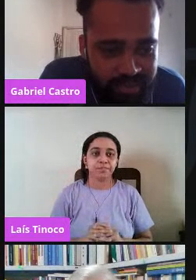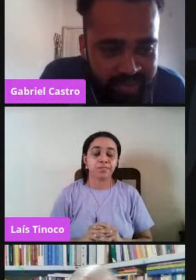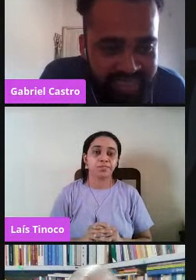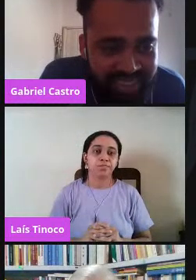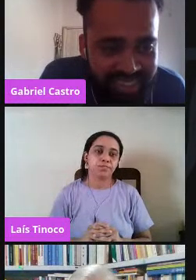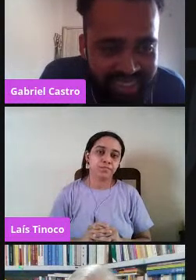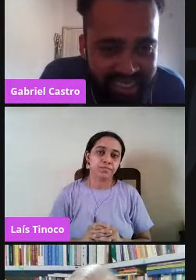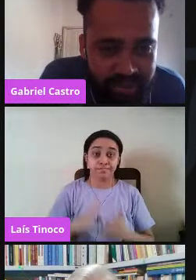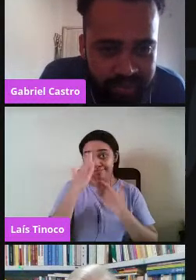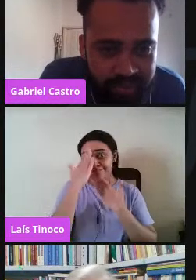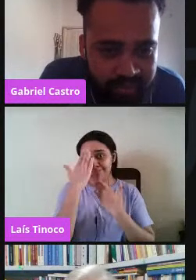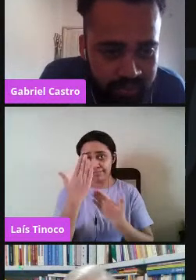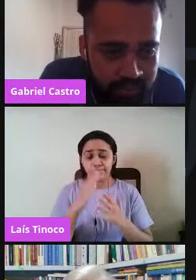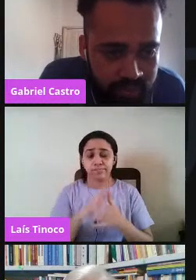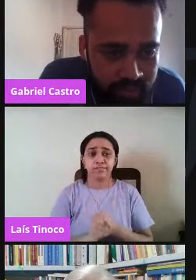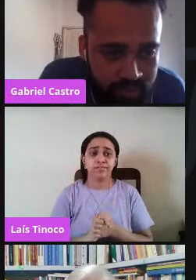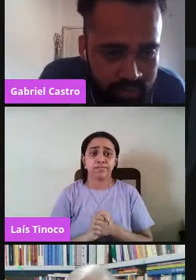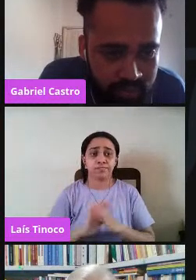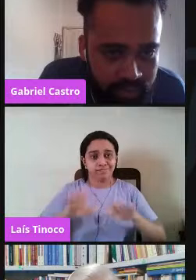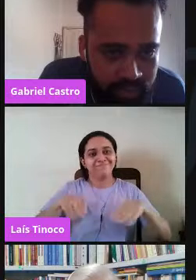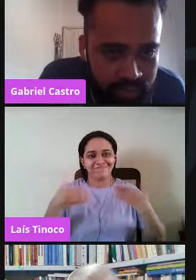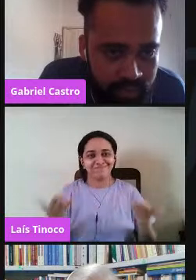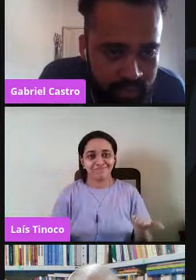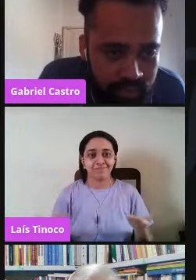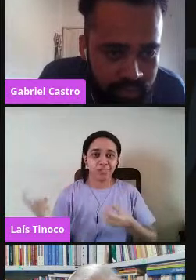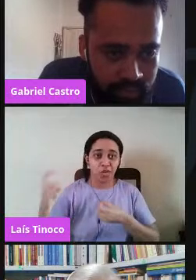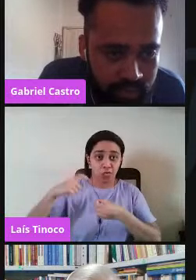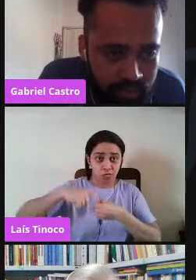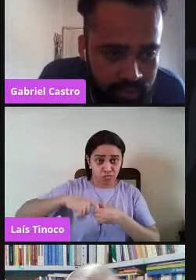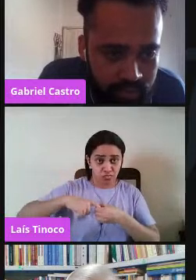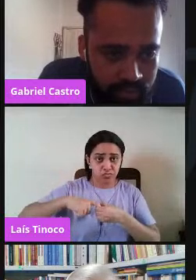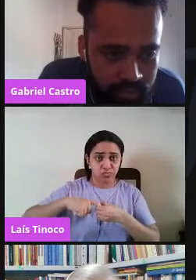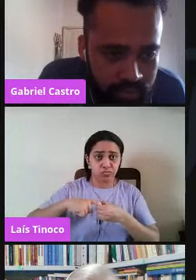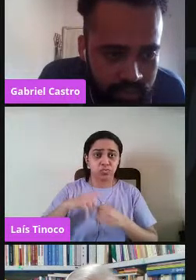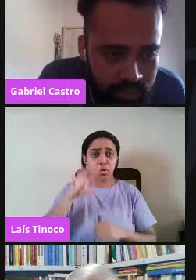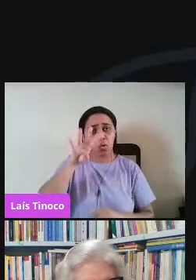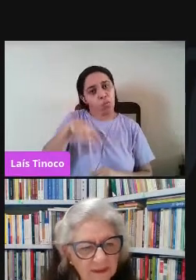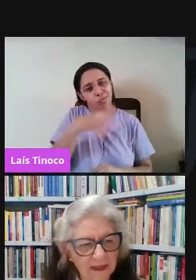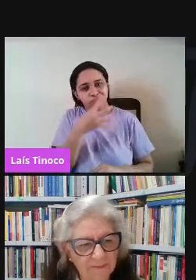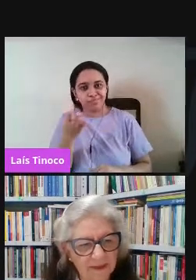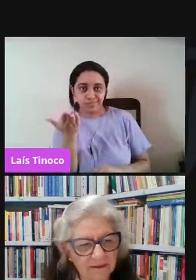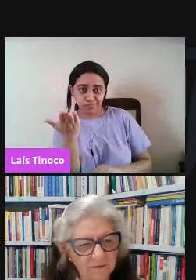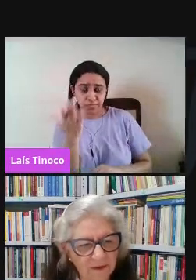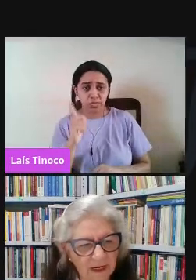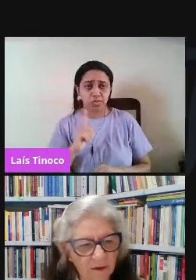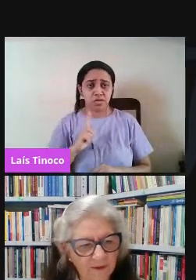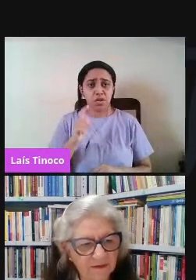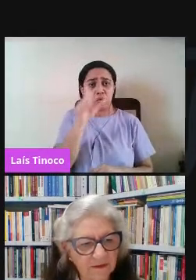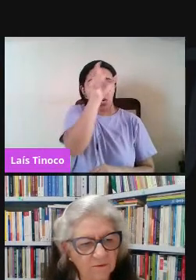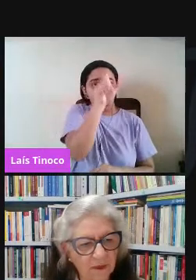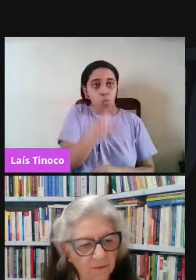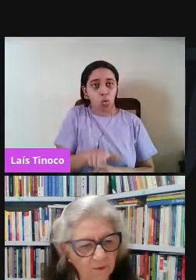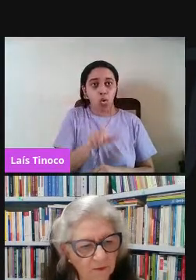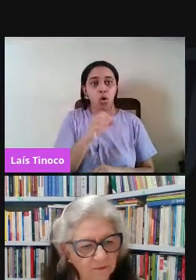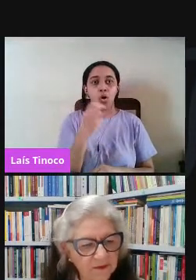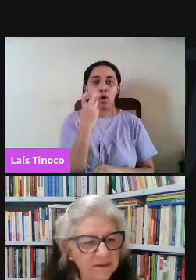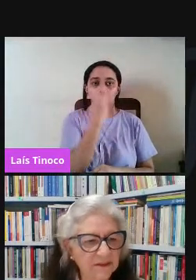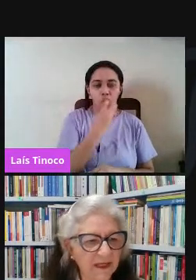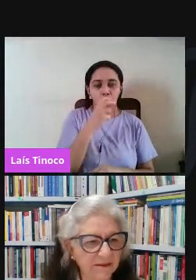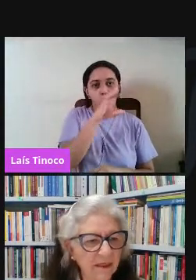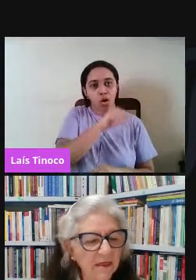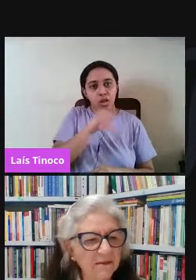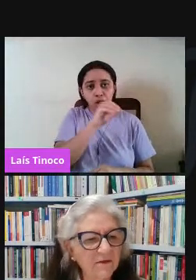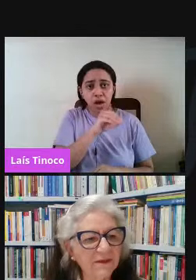isso. Obrigado. Então, vejam bem, aqui voltando ao quadro, nós temos uma coluna em que aparece oral, escritural